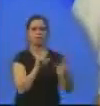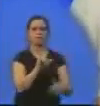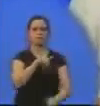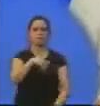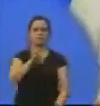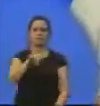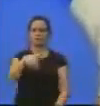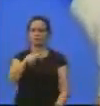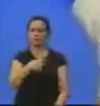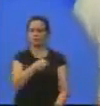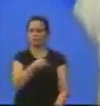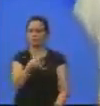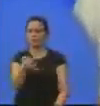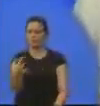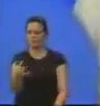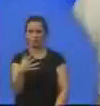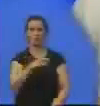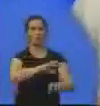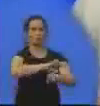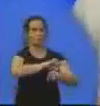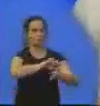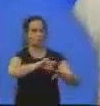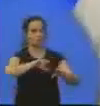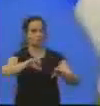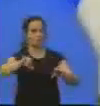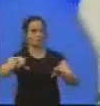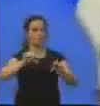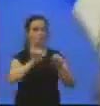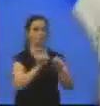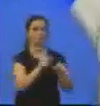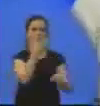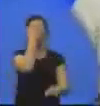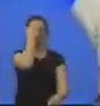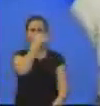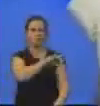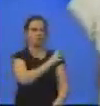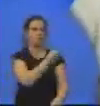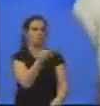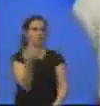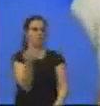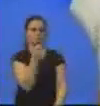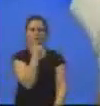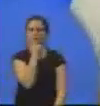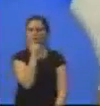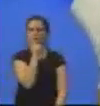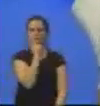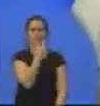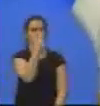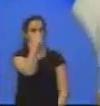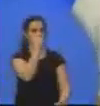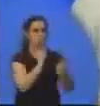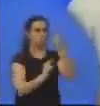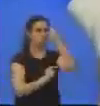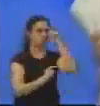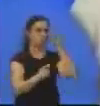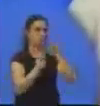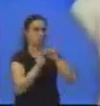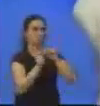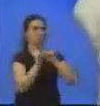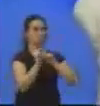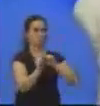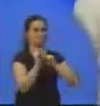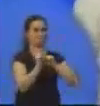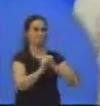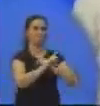x. Consigo infinito sobre infinito, que eu não sei quanto dá, é indeterminado. Então você vai fazer o quê?